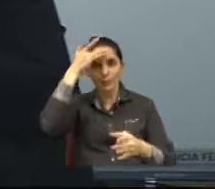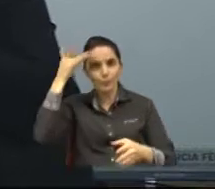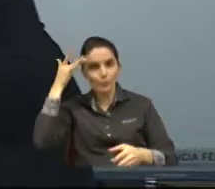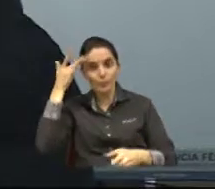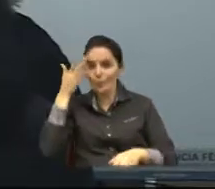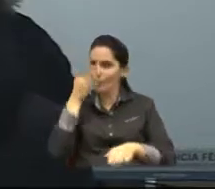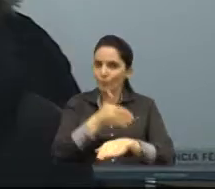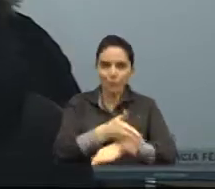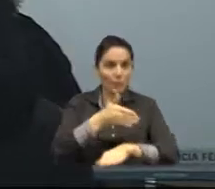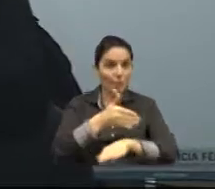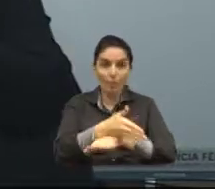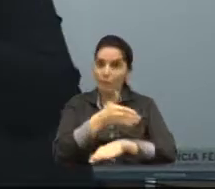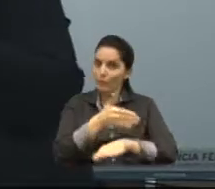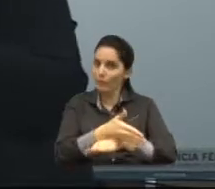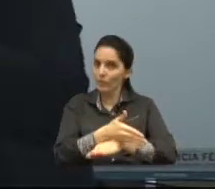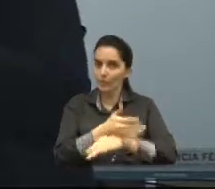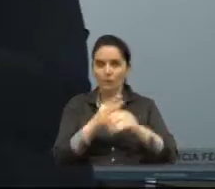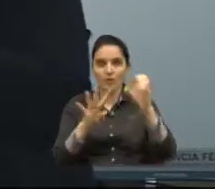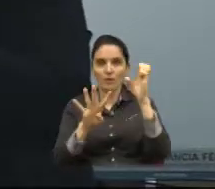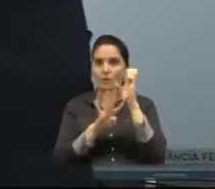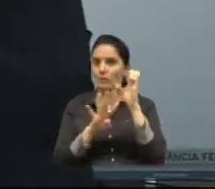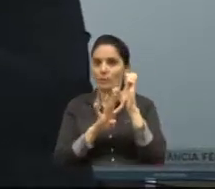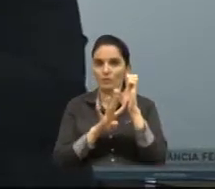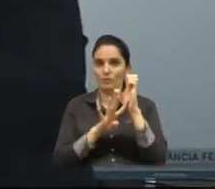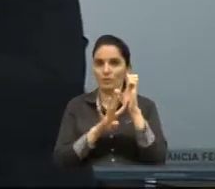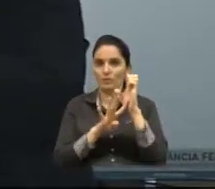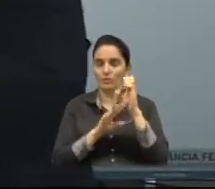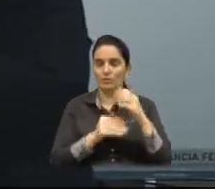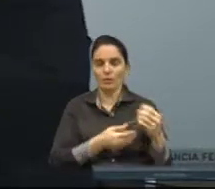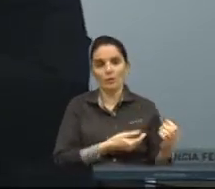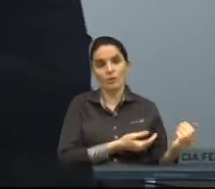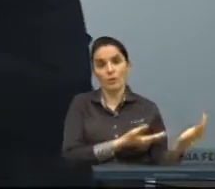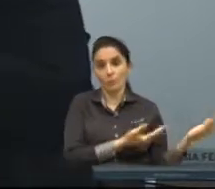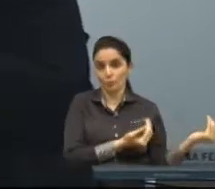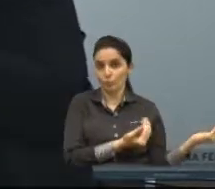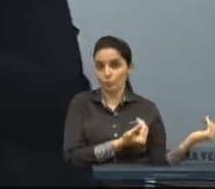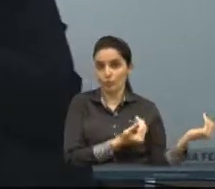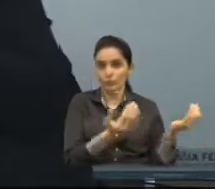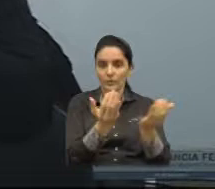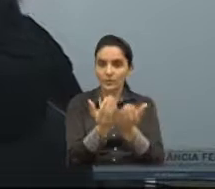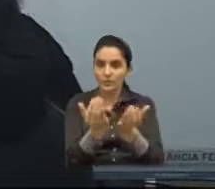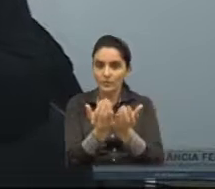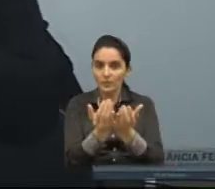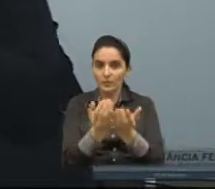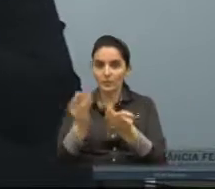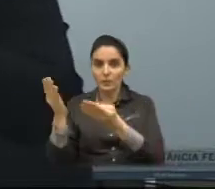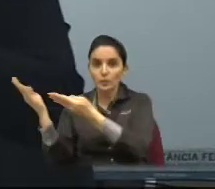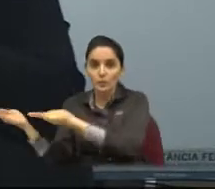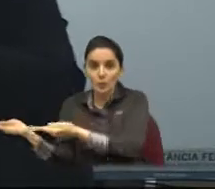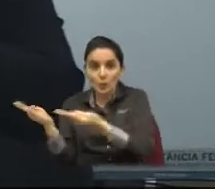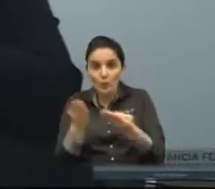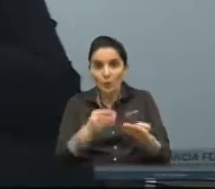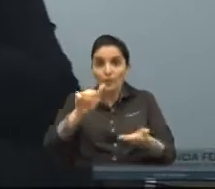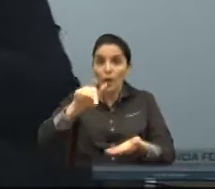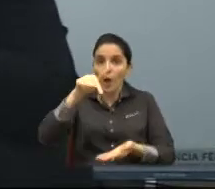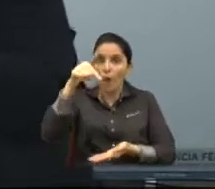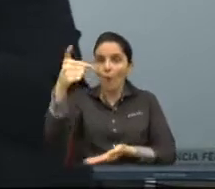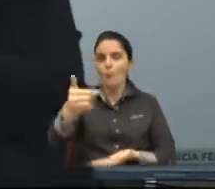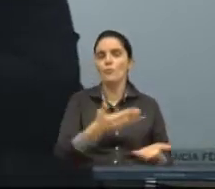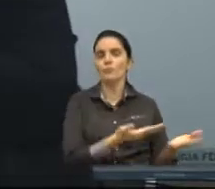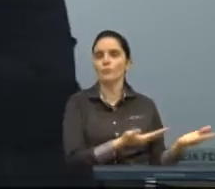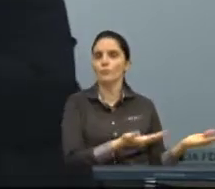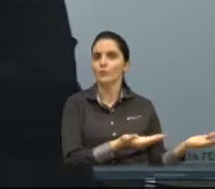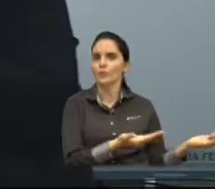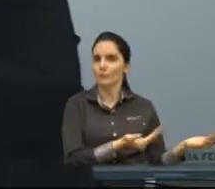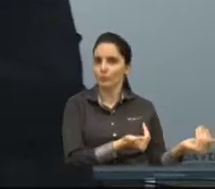igreja. Nós pedimos, né, para que os jovens convidassem outros jovens que ainda não frequentavam